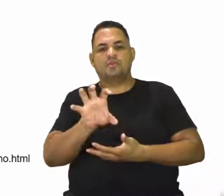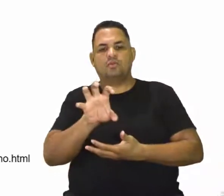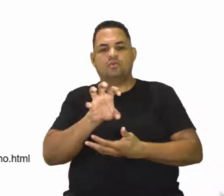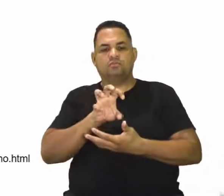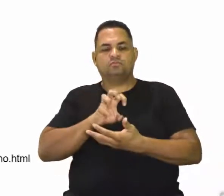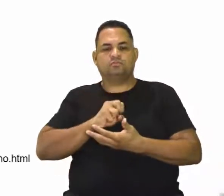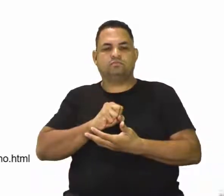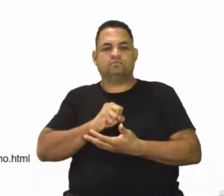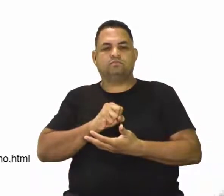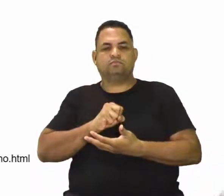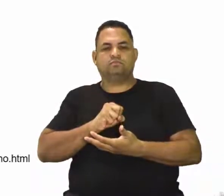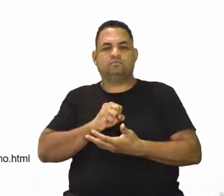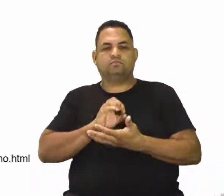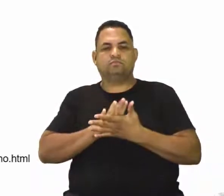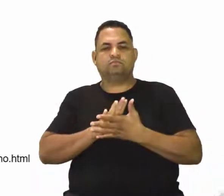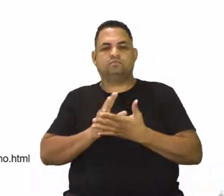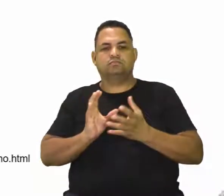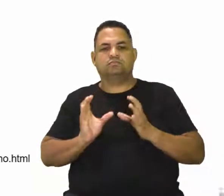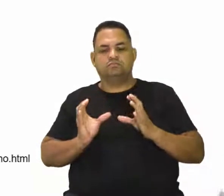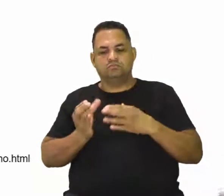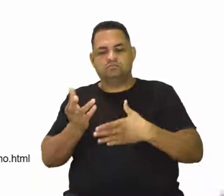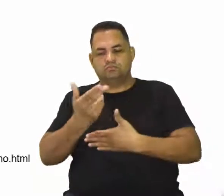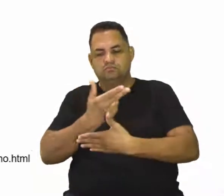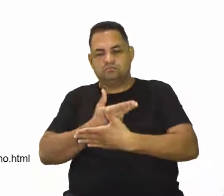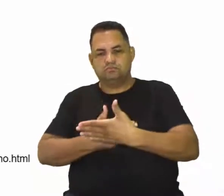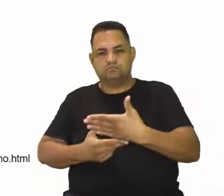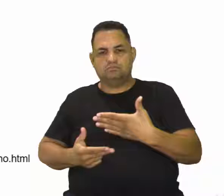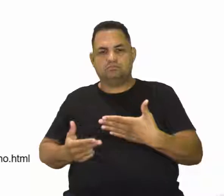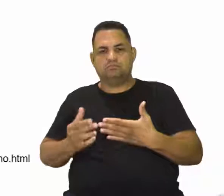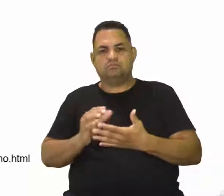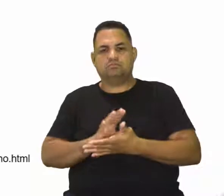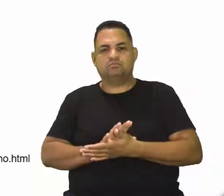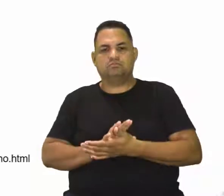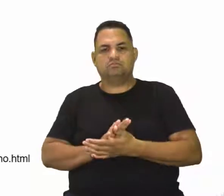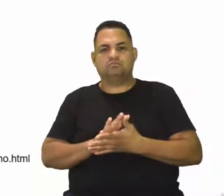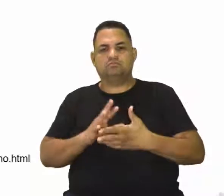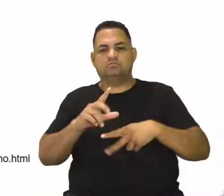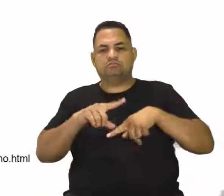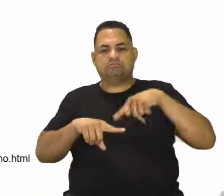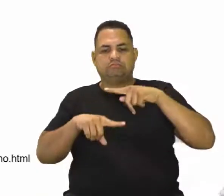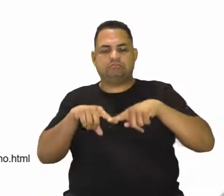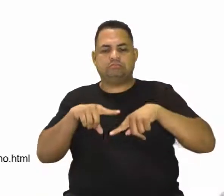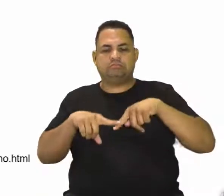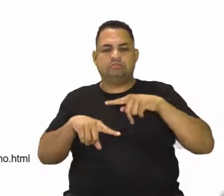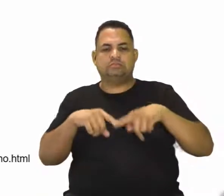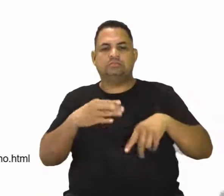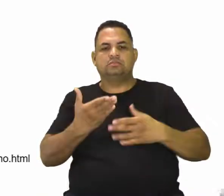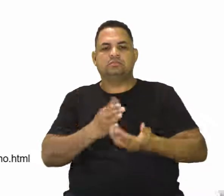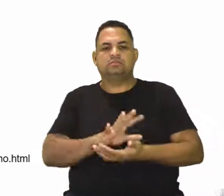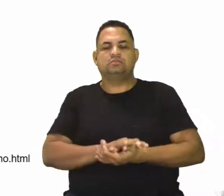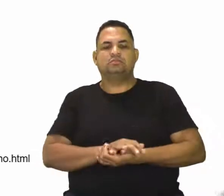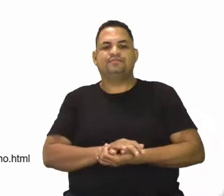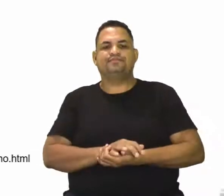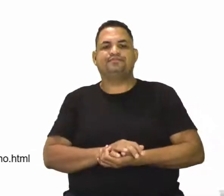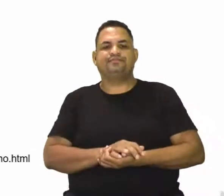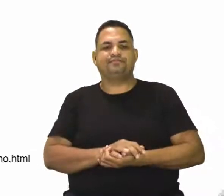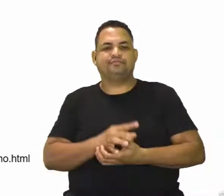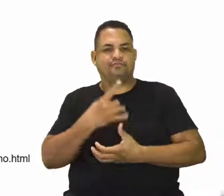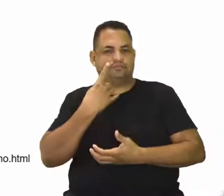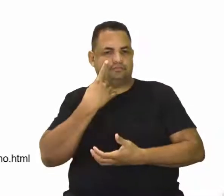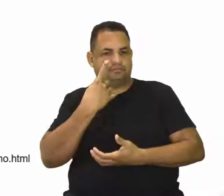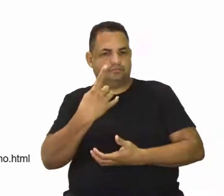engolindo um conjunto de coisas que